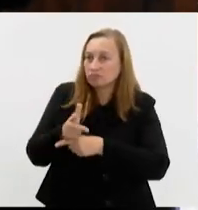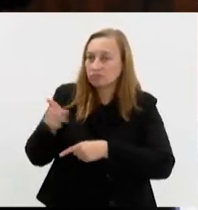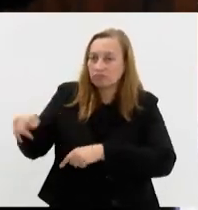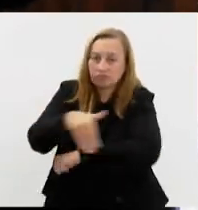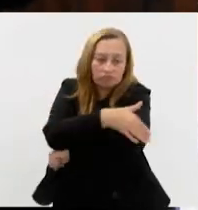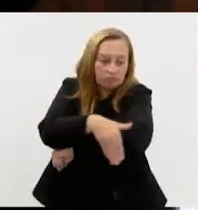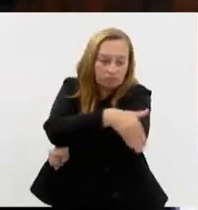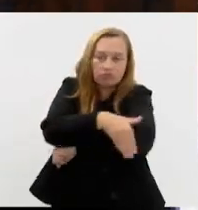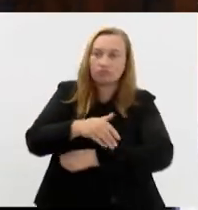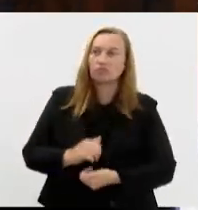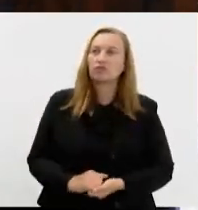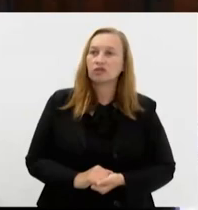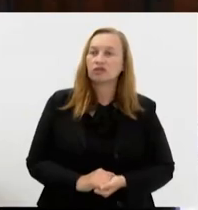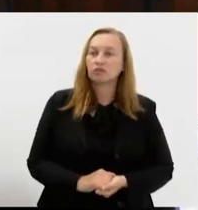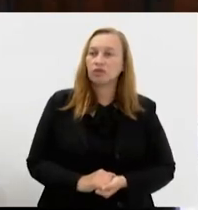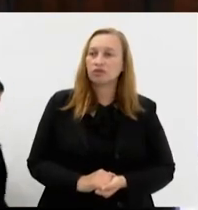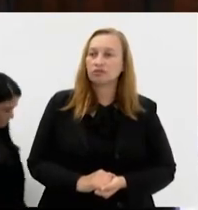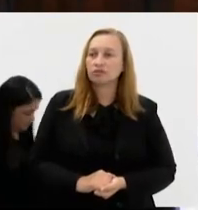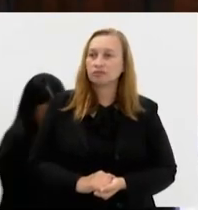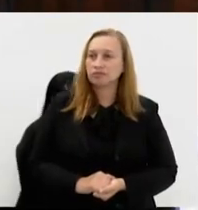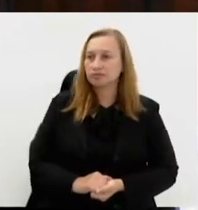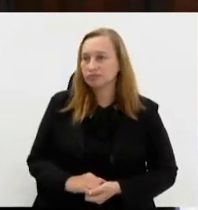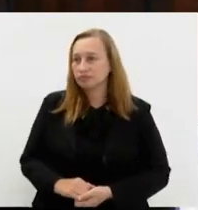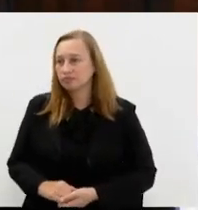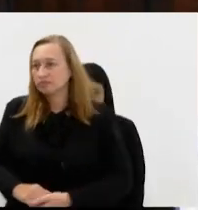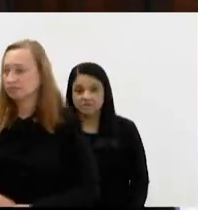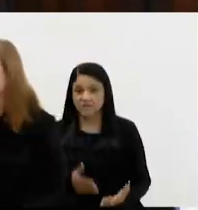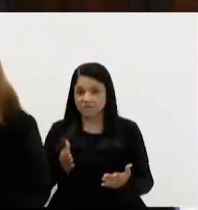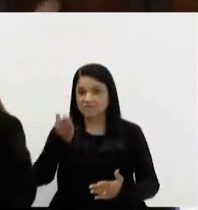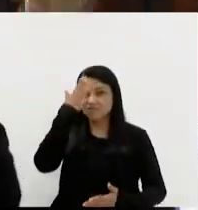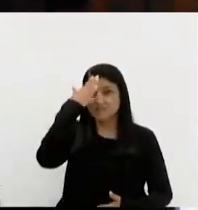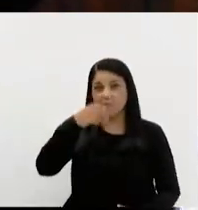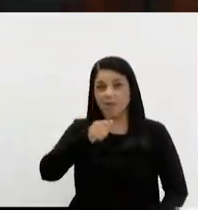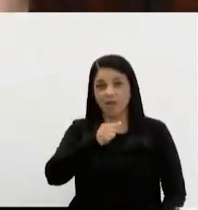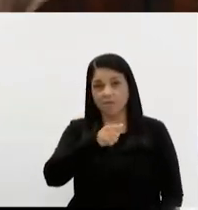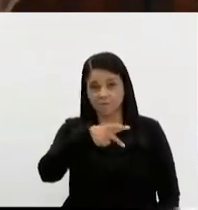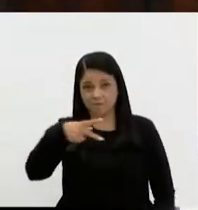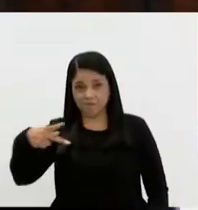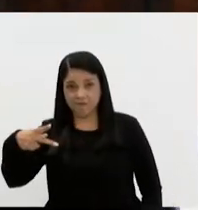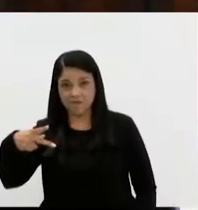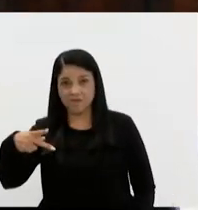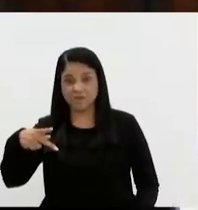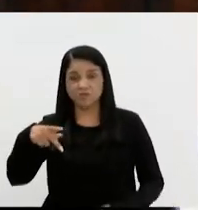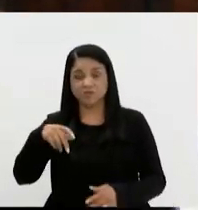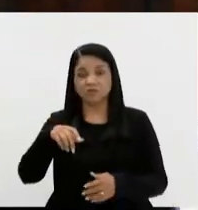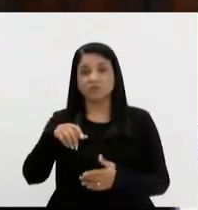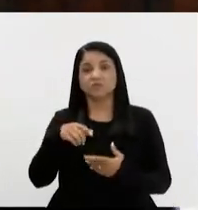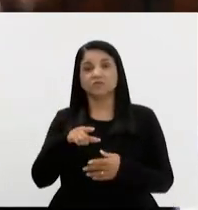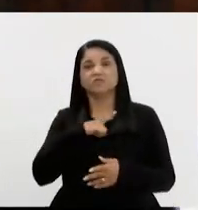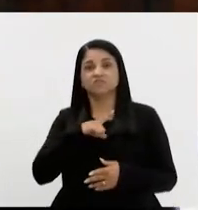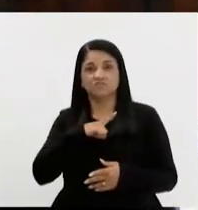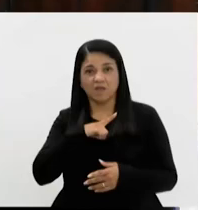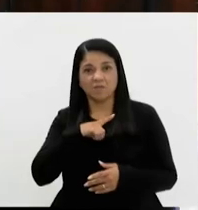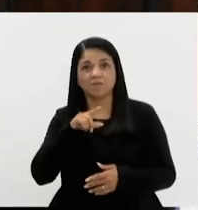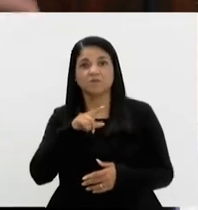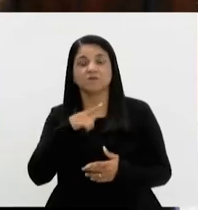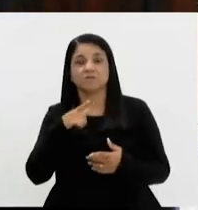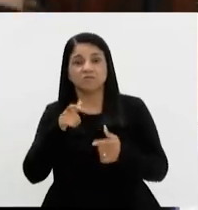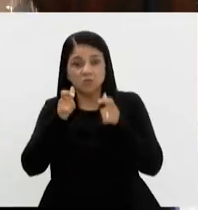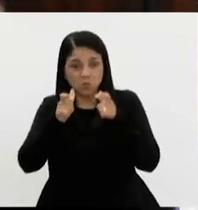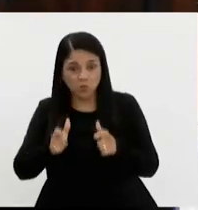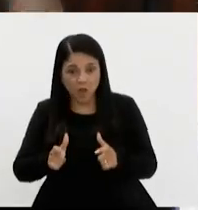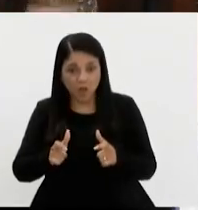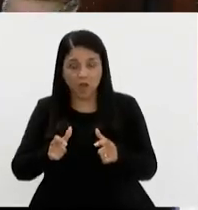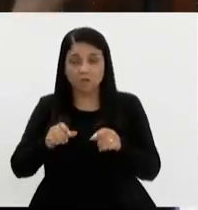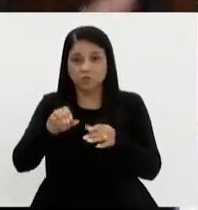esquina Especialmente quando a gente sabe que hoje os aplicativos de zoom você consegue inclusive tampar seu fundo ninguém nem sabe onde é que você tá Você pode botar